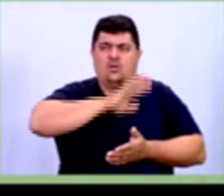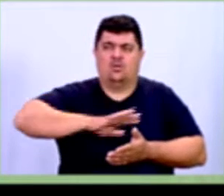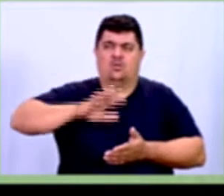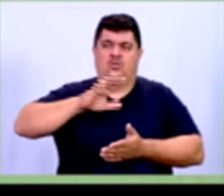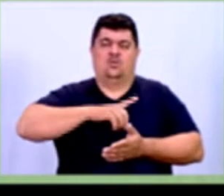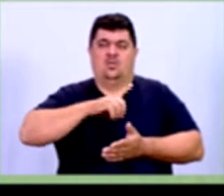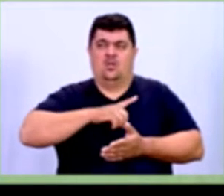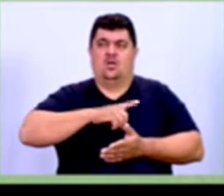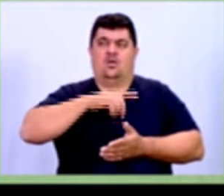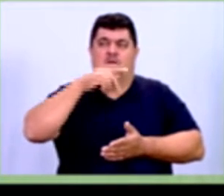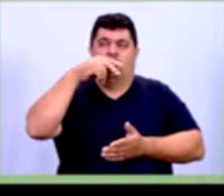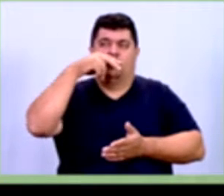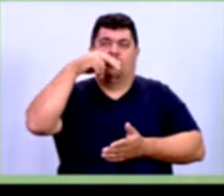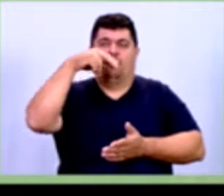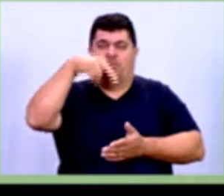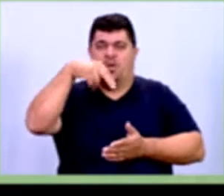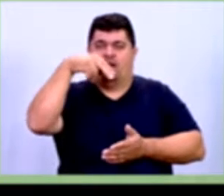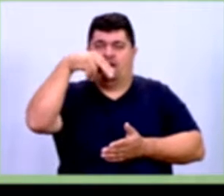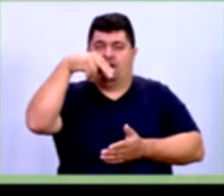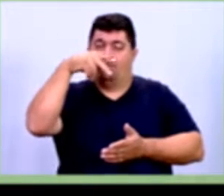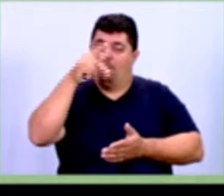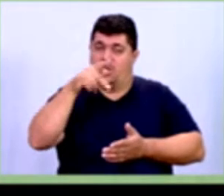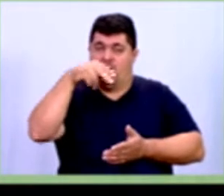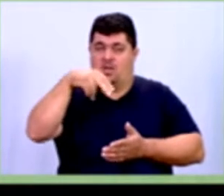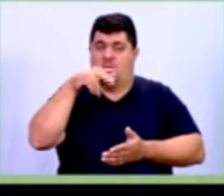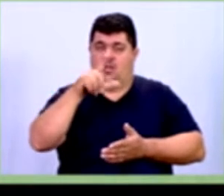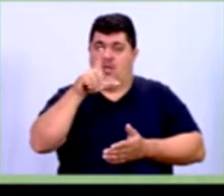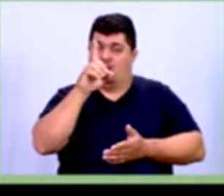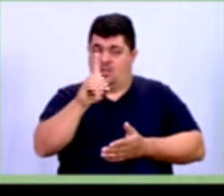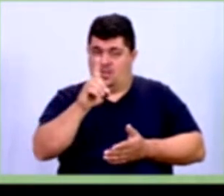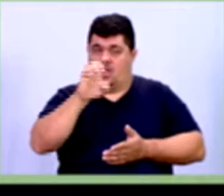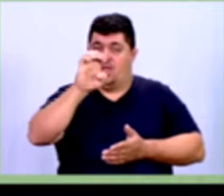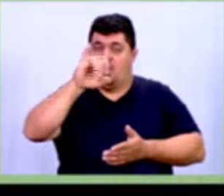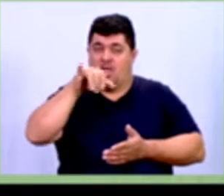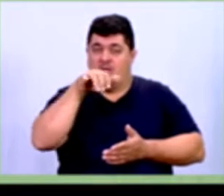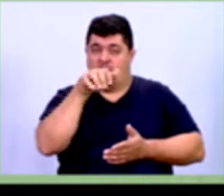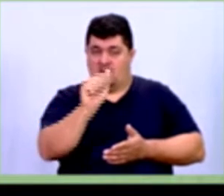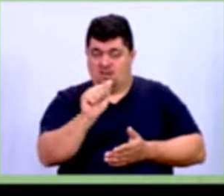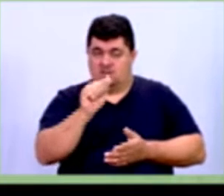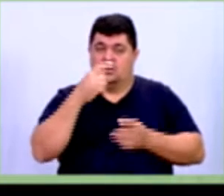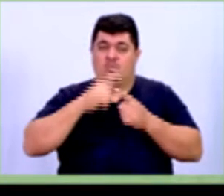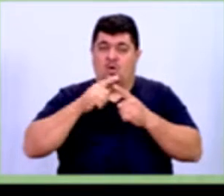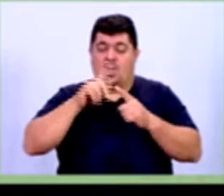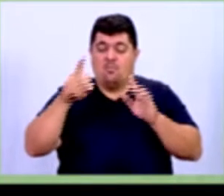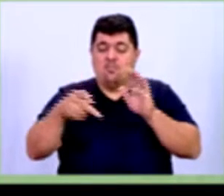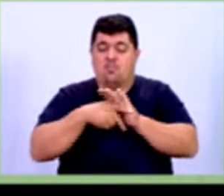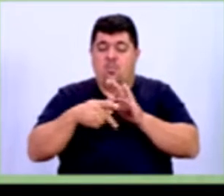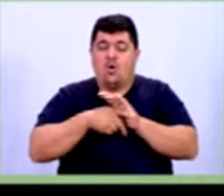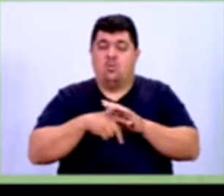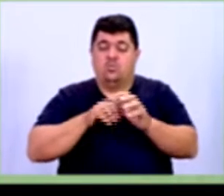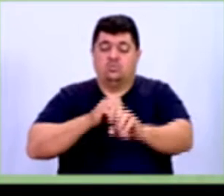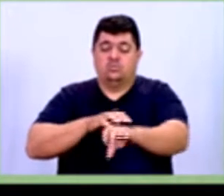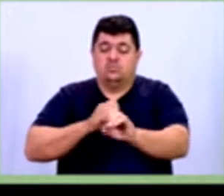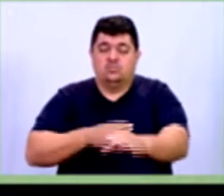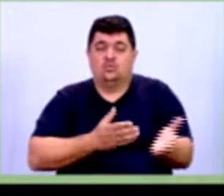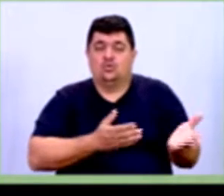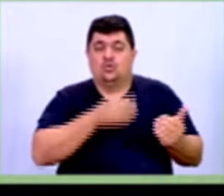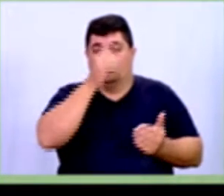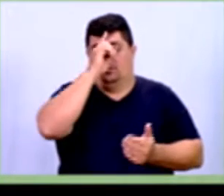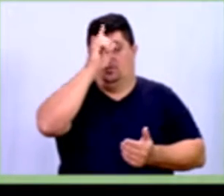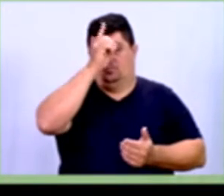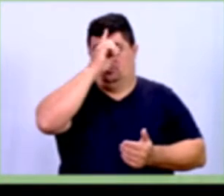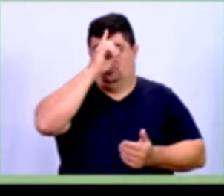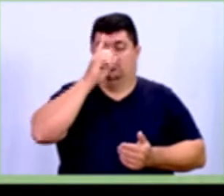PNLD-EJA, ou seja, Plano Nacional do Livro Didático para a Educação de Jovens e Adultos. A incorporação da educação de jovens e